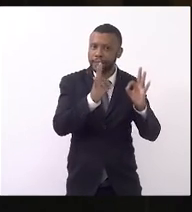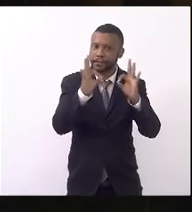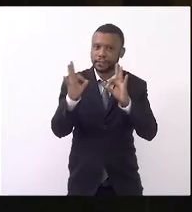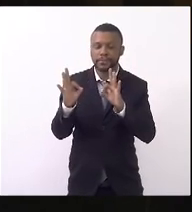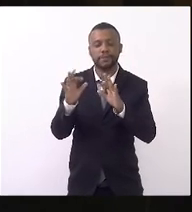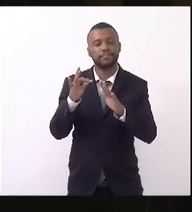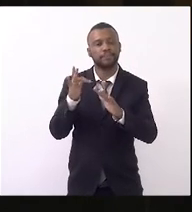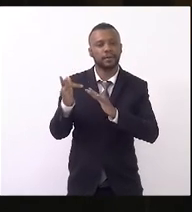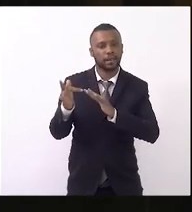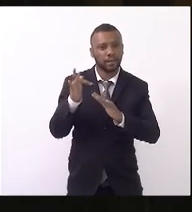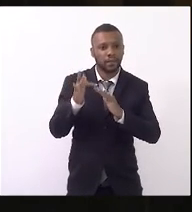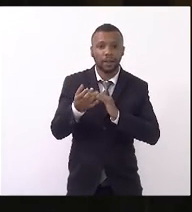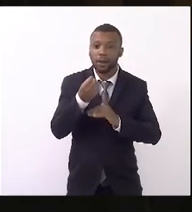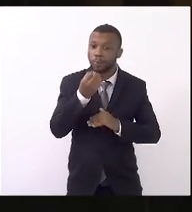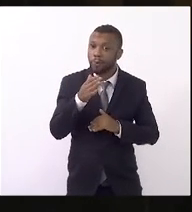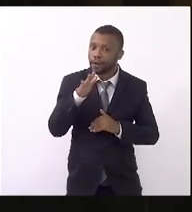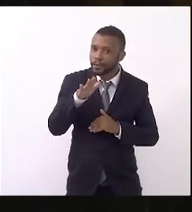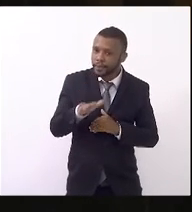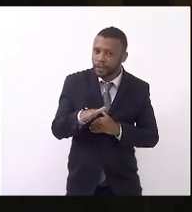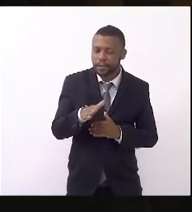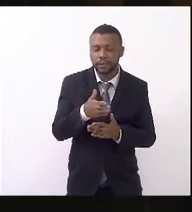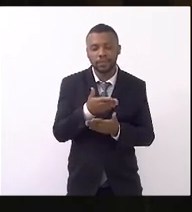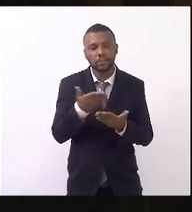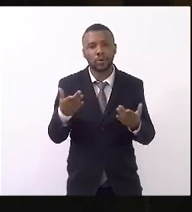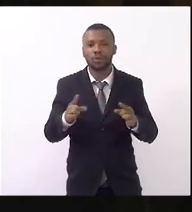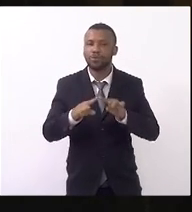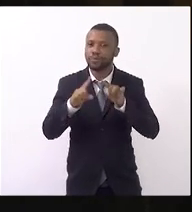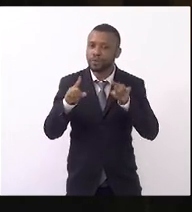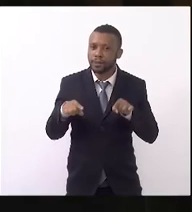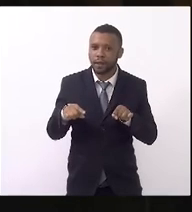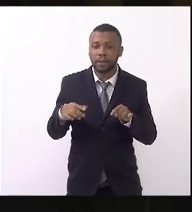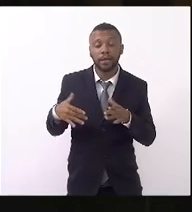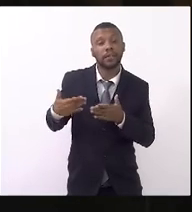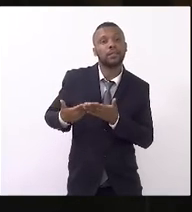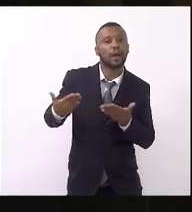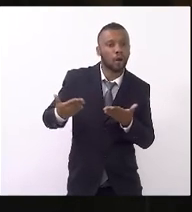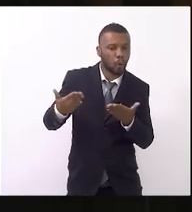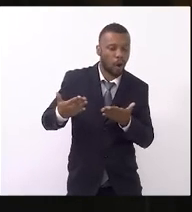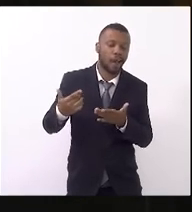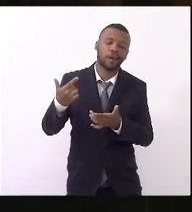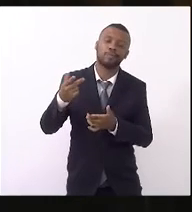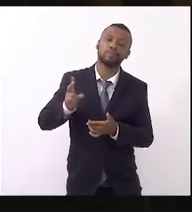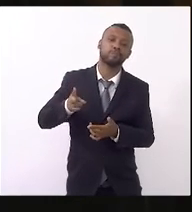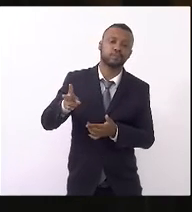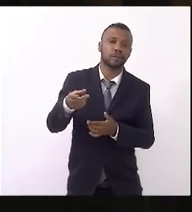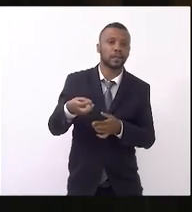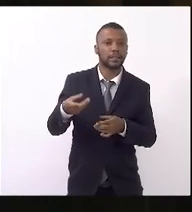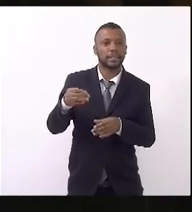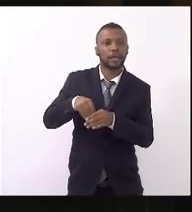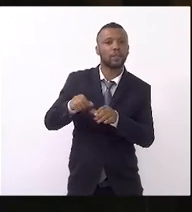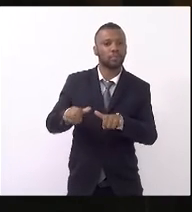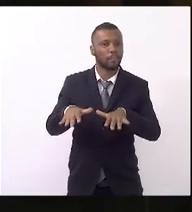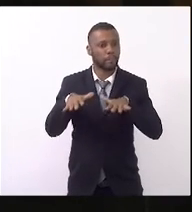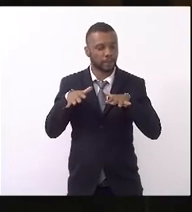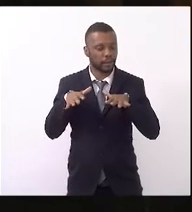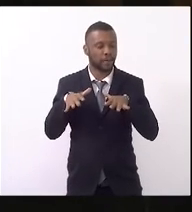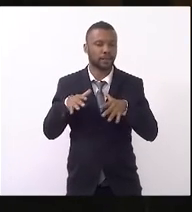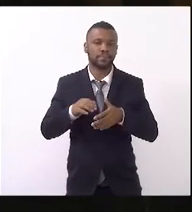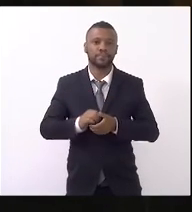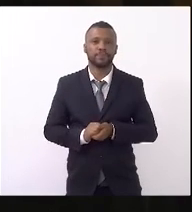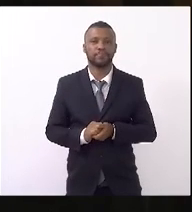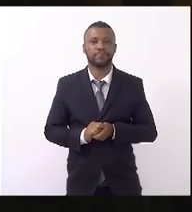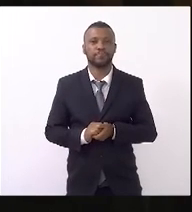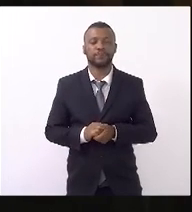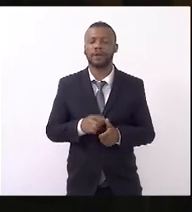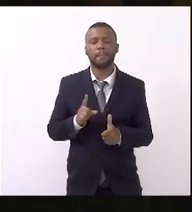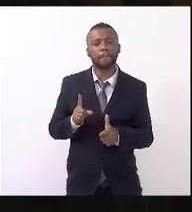redes sociais. Boa tarde a todos os funcionários que aqui ainda permanecem dentro do plenário. Primeiro, eu